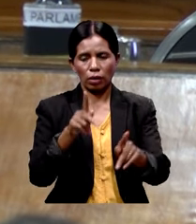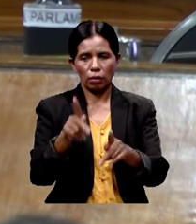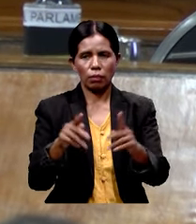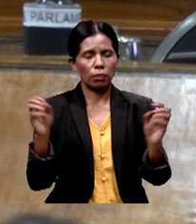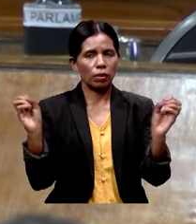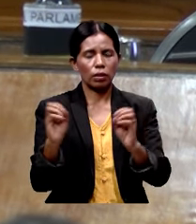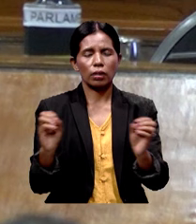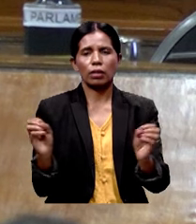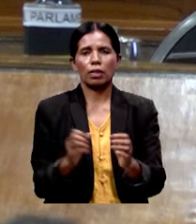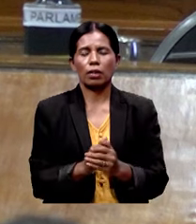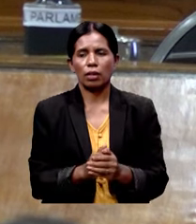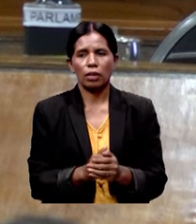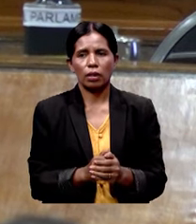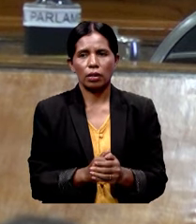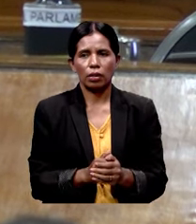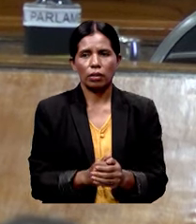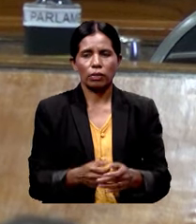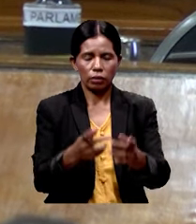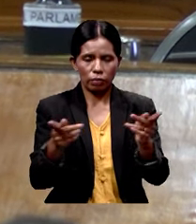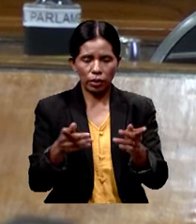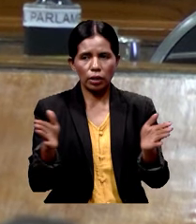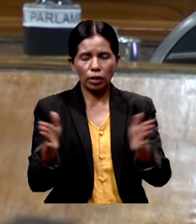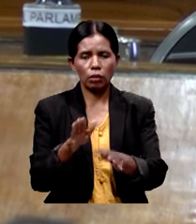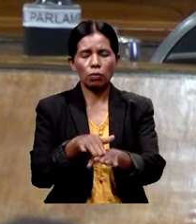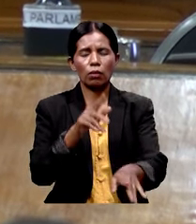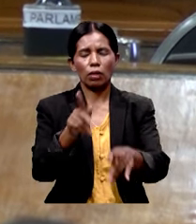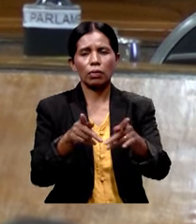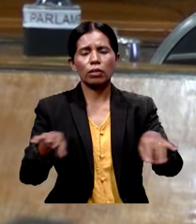reserva. Espaço que com ela recrutamos barac.